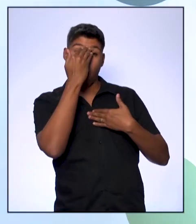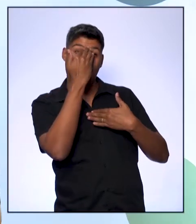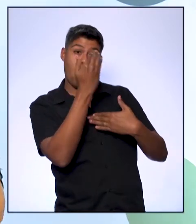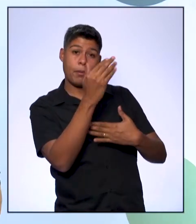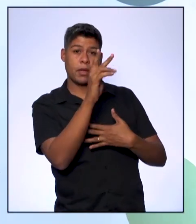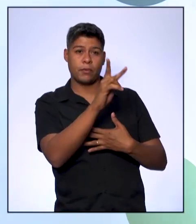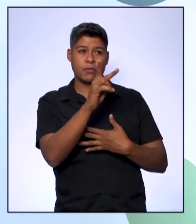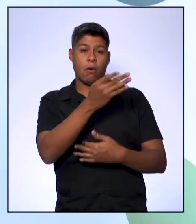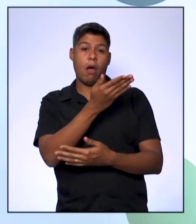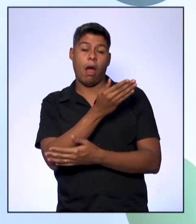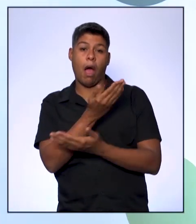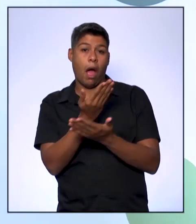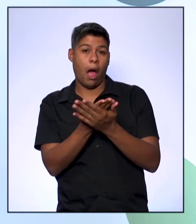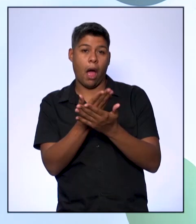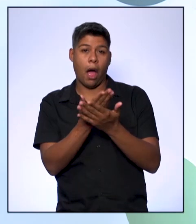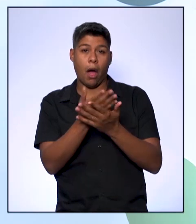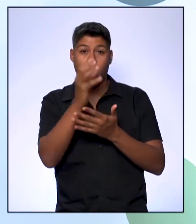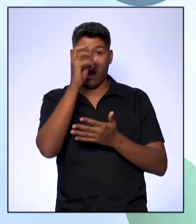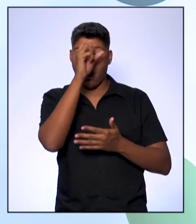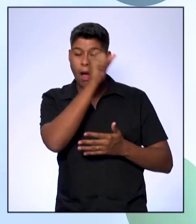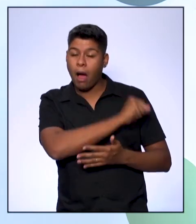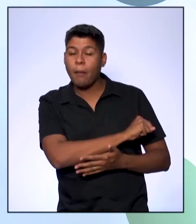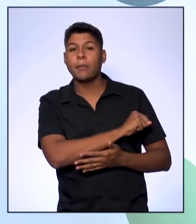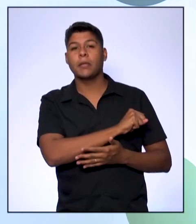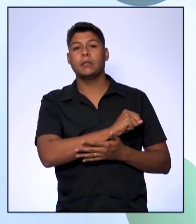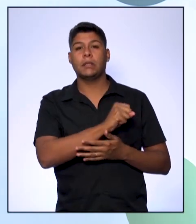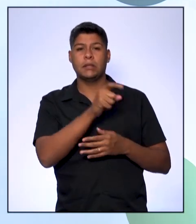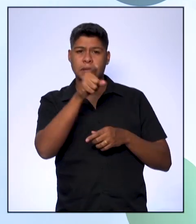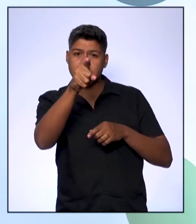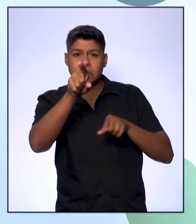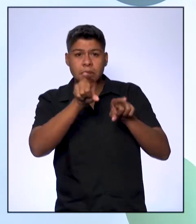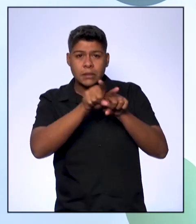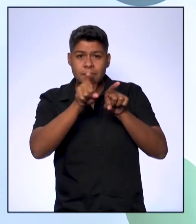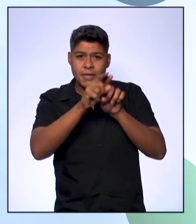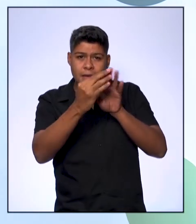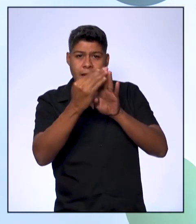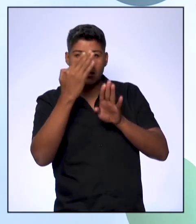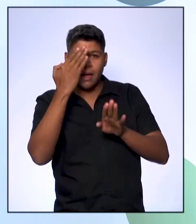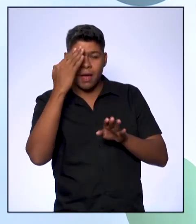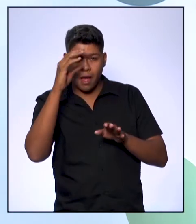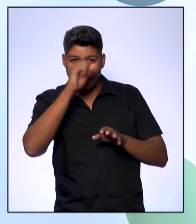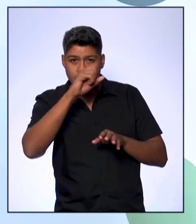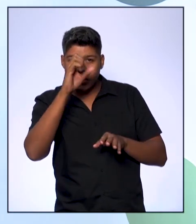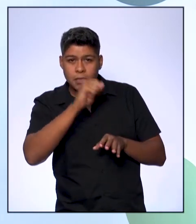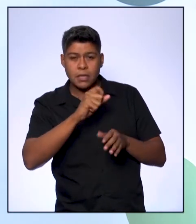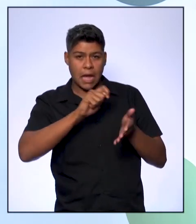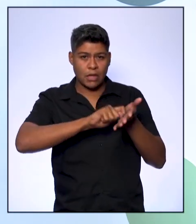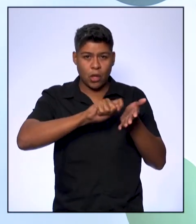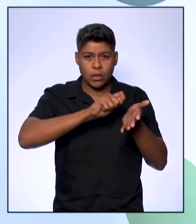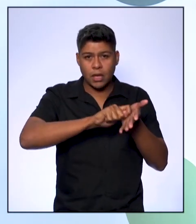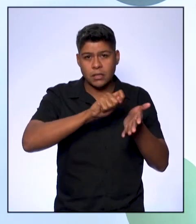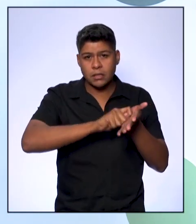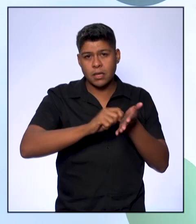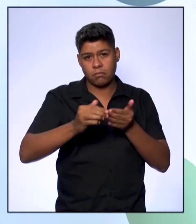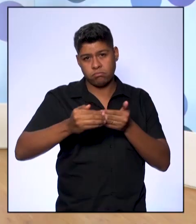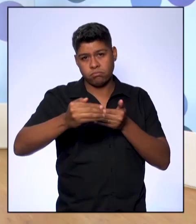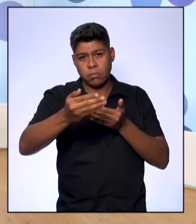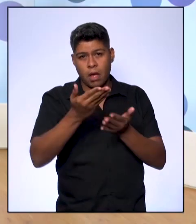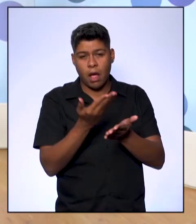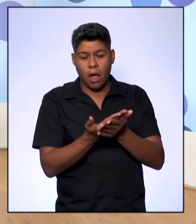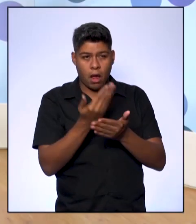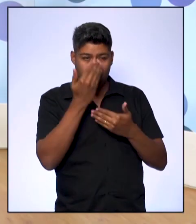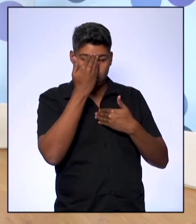muito obrigado pela sua aula aprendi bastante espero que vocês também tenham aprendido em casa tá passando atenção de vocês até a próxima